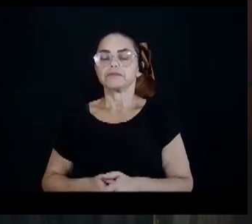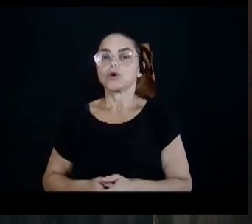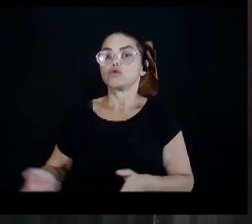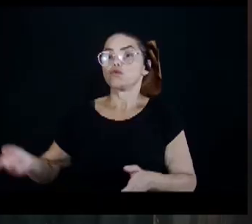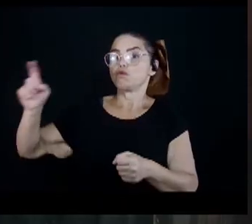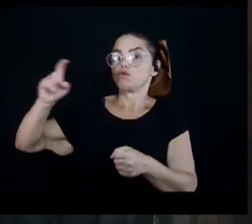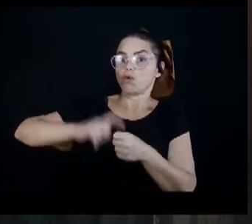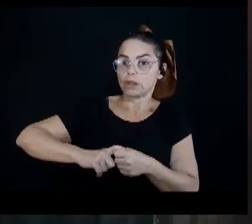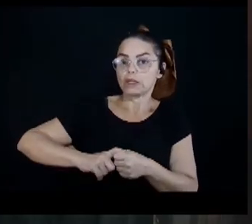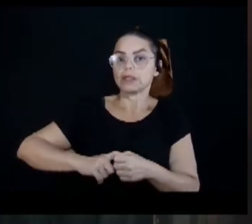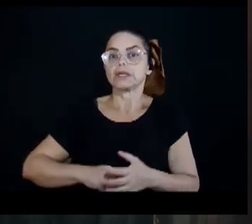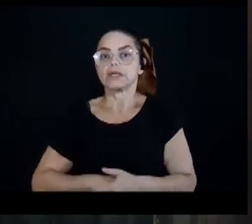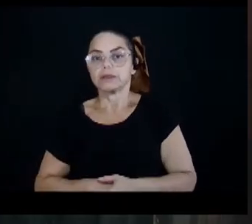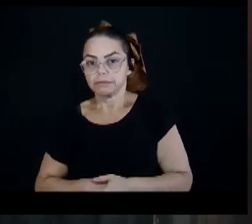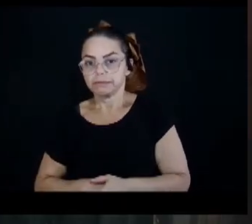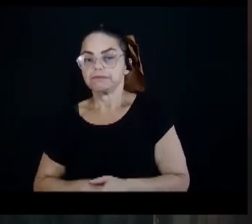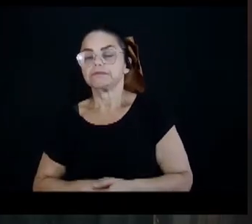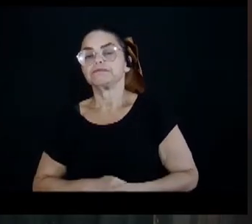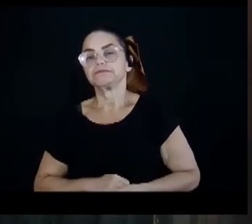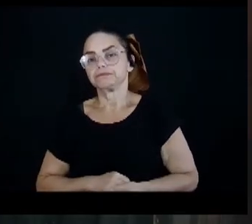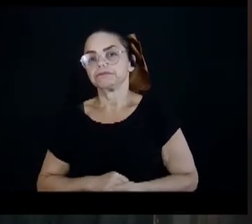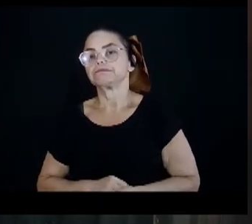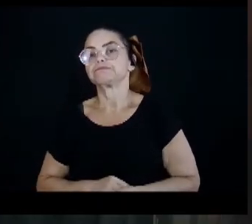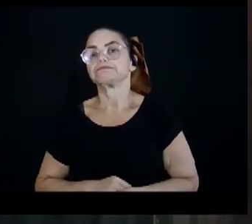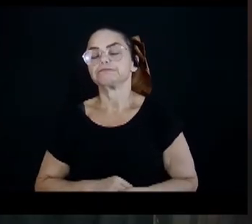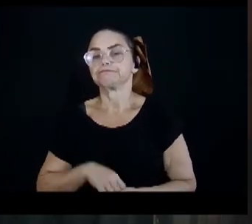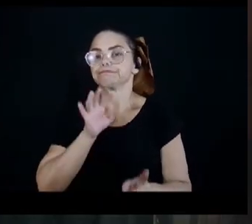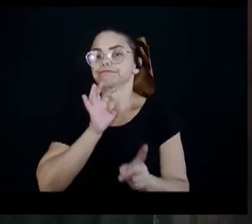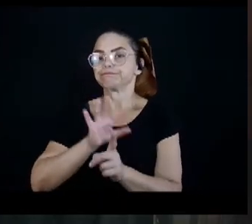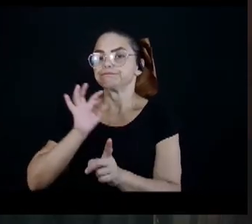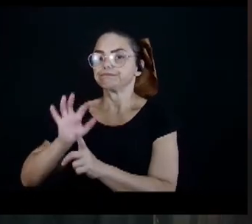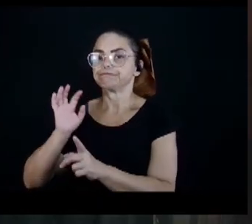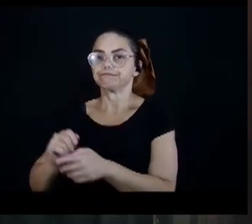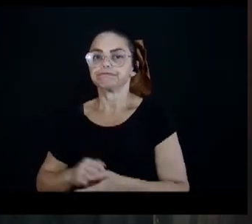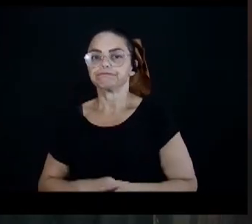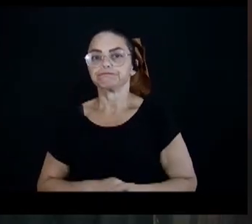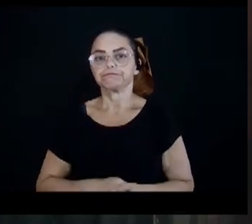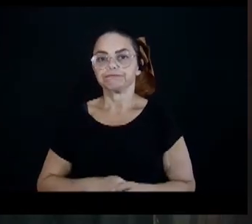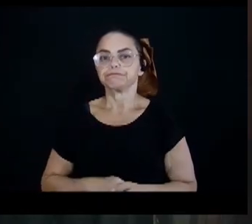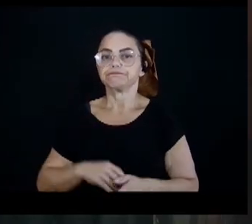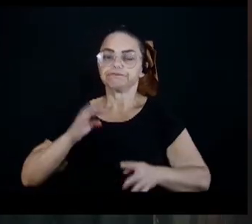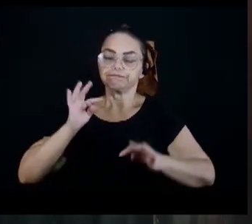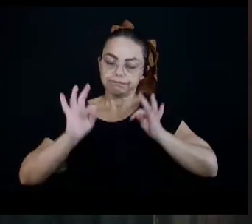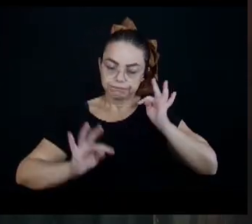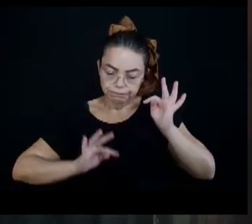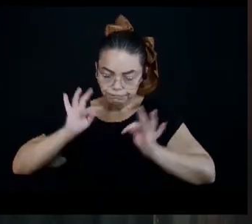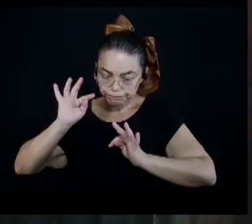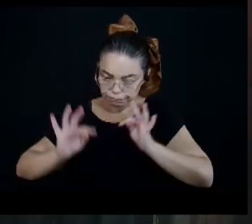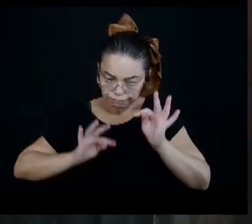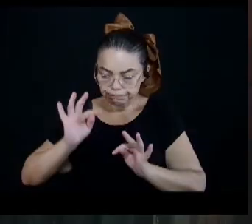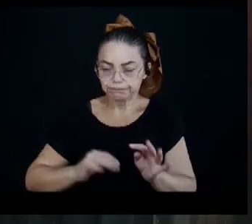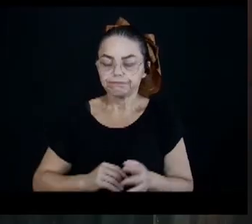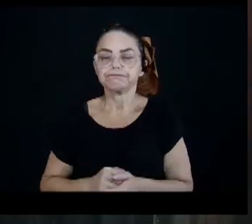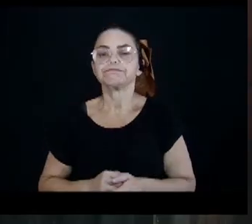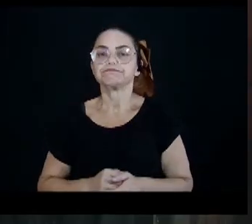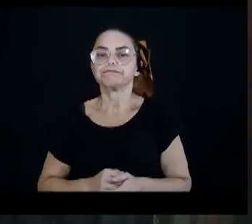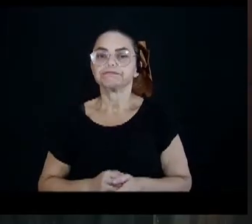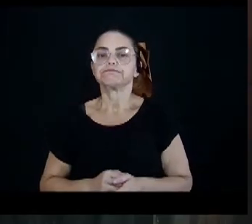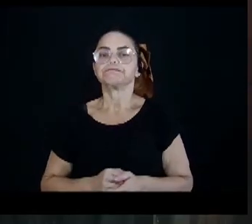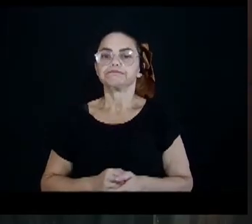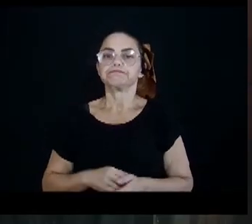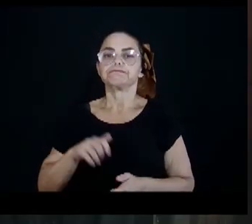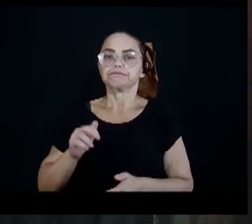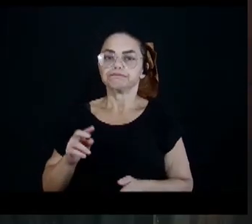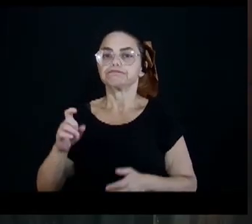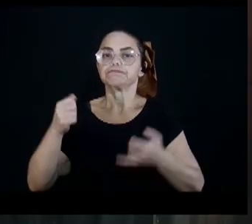X, eu perdi Y. É impactante, né? Mas é um tratamento. E o Aldo colocou bem aí, se eu